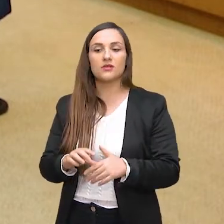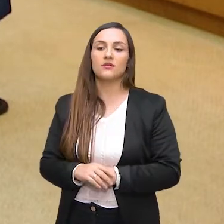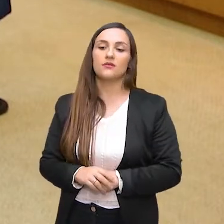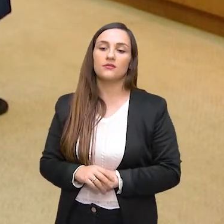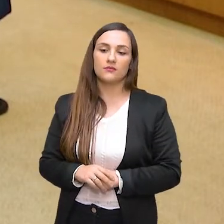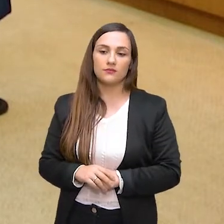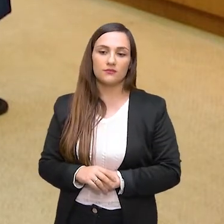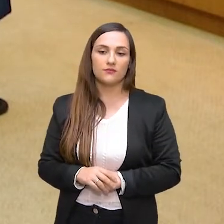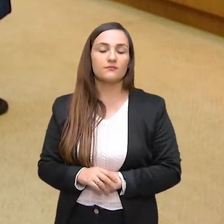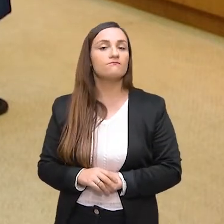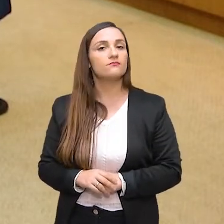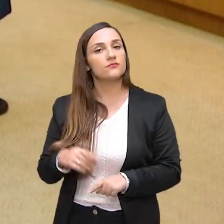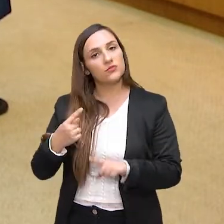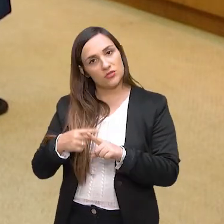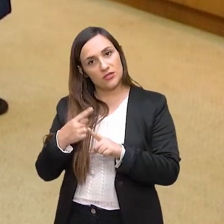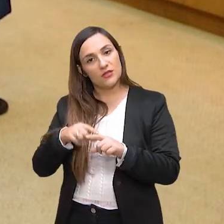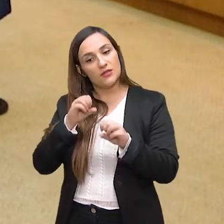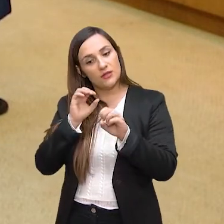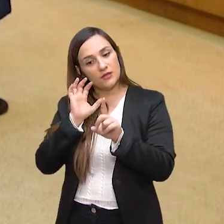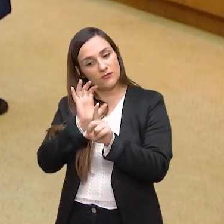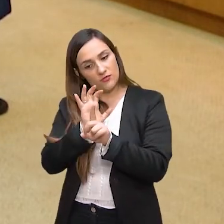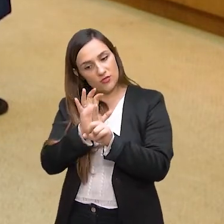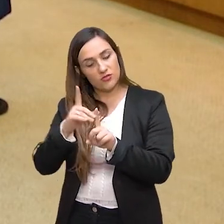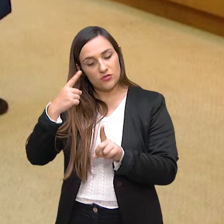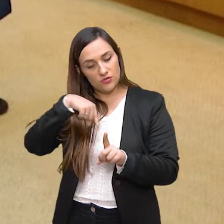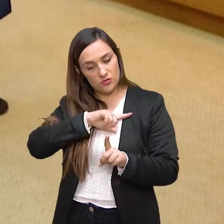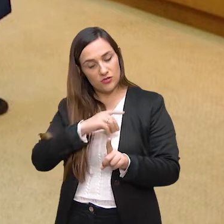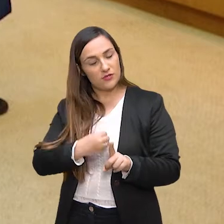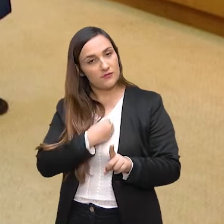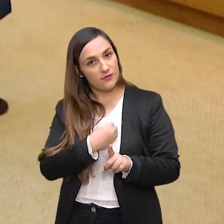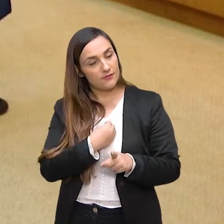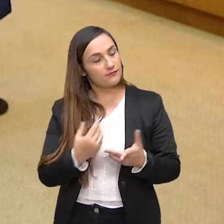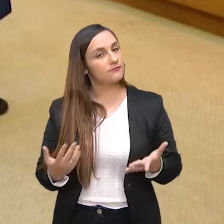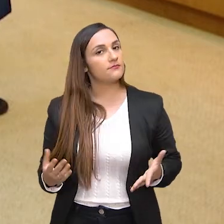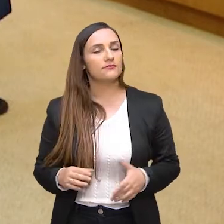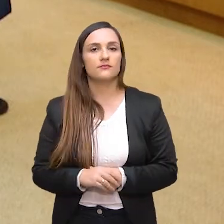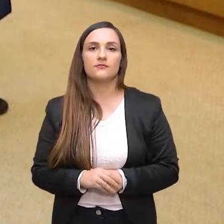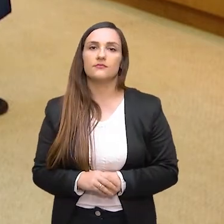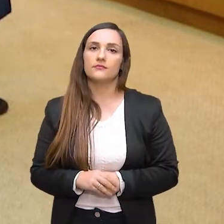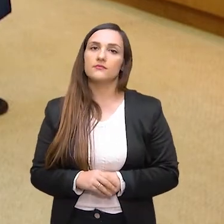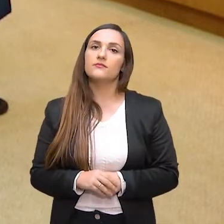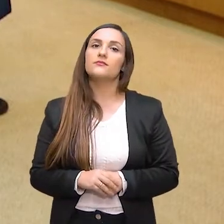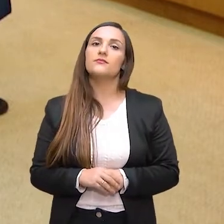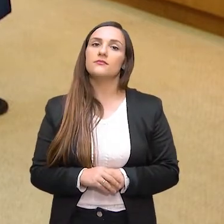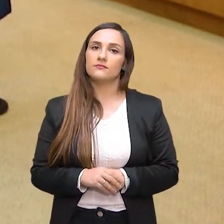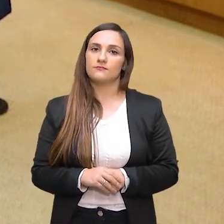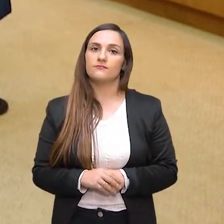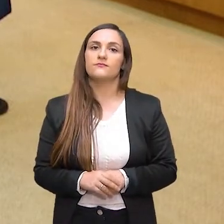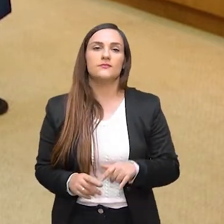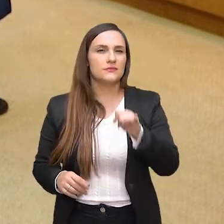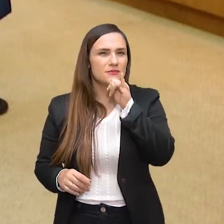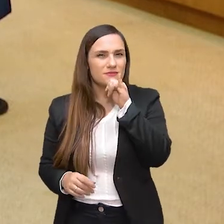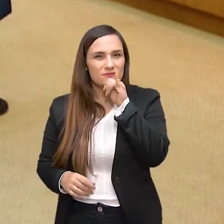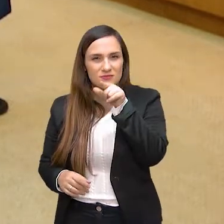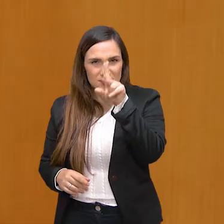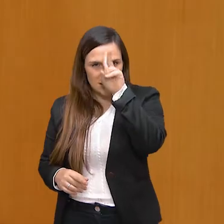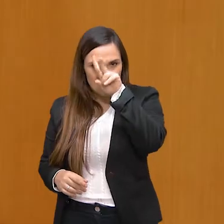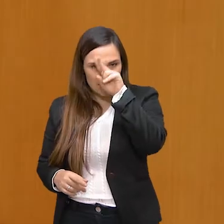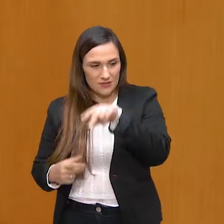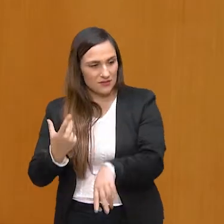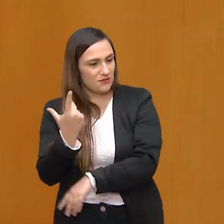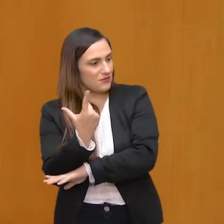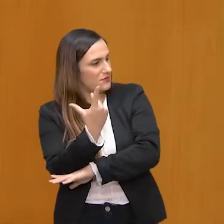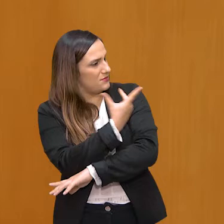forte que a gente não conhece, mas ele interfere na nossa vida, a ponto de nós acompanhamos recentemente, nessa questão